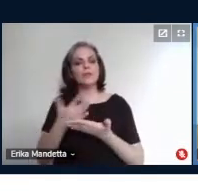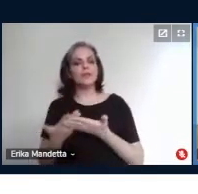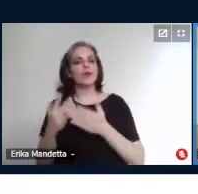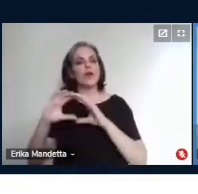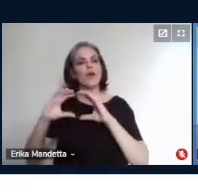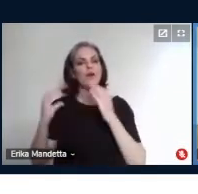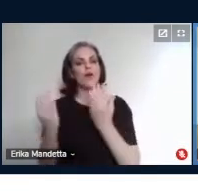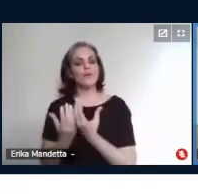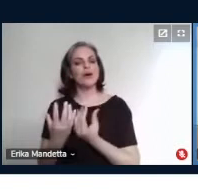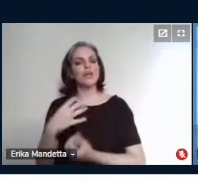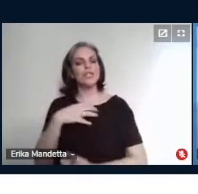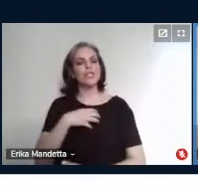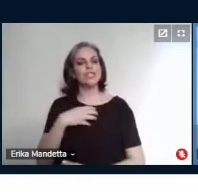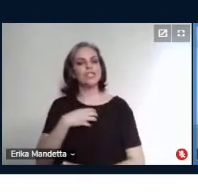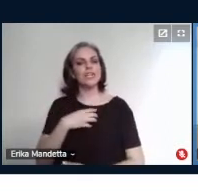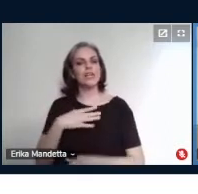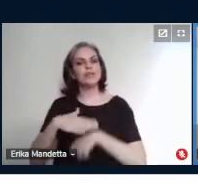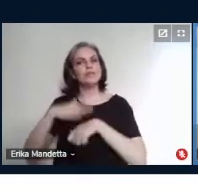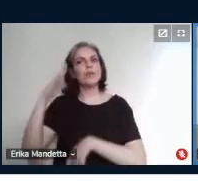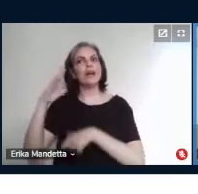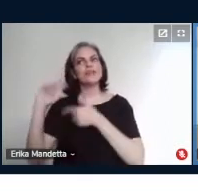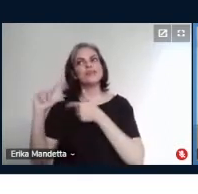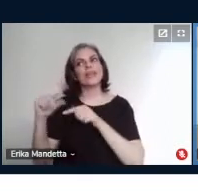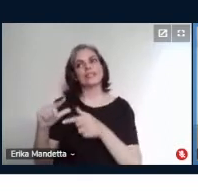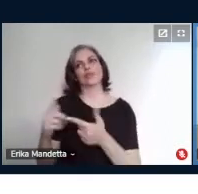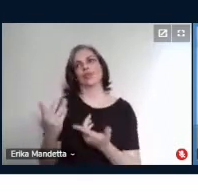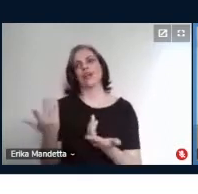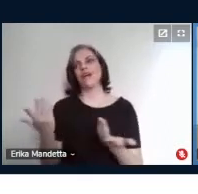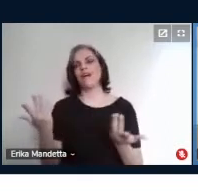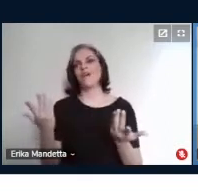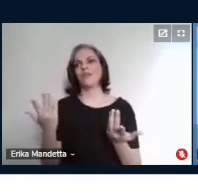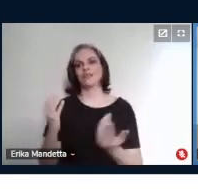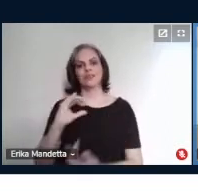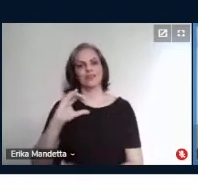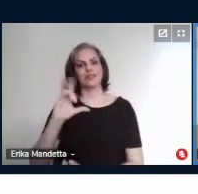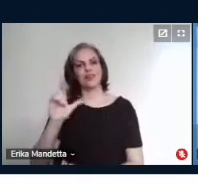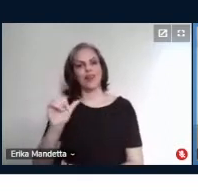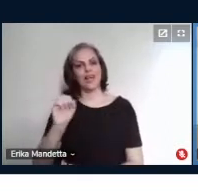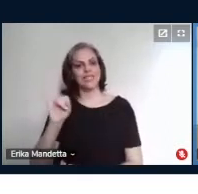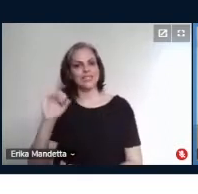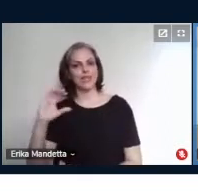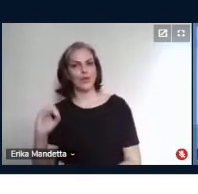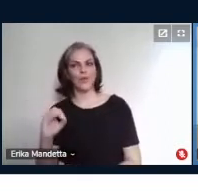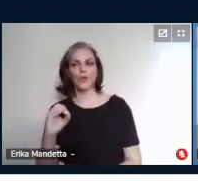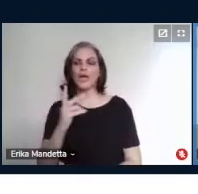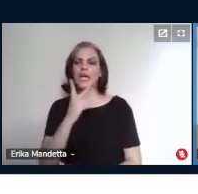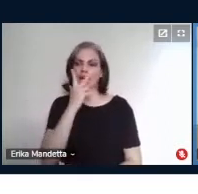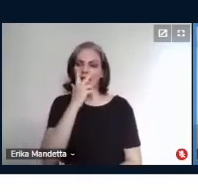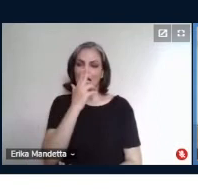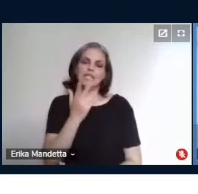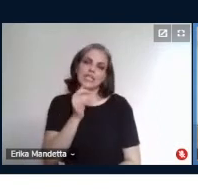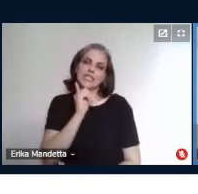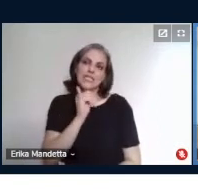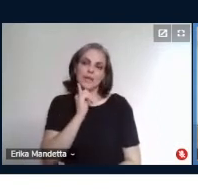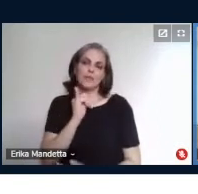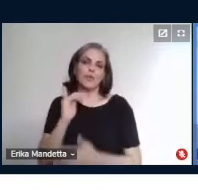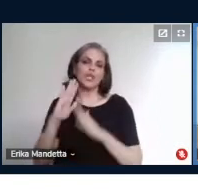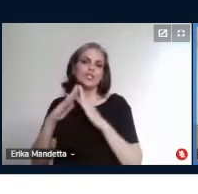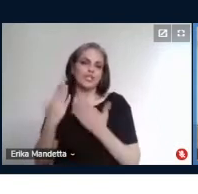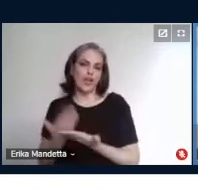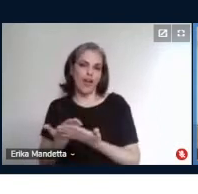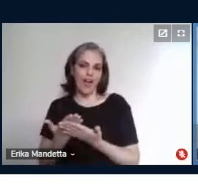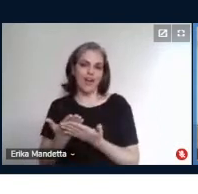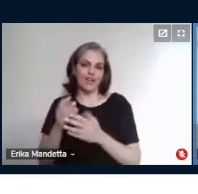no formato mais clássico, não sei se eu poderia dizer, mas a interpretação educacional, por exemplo, nós temos